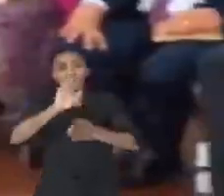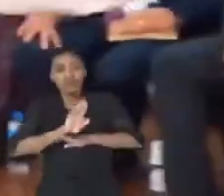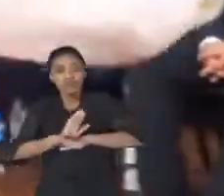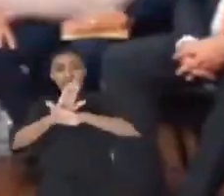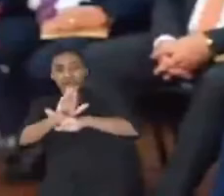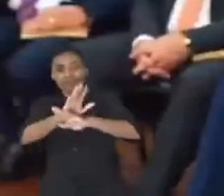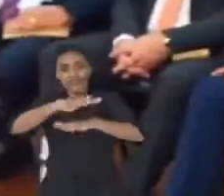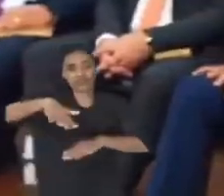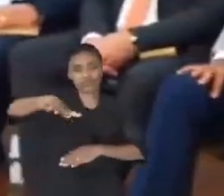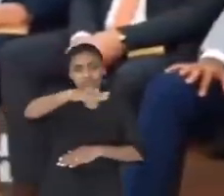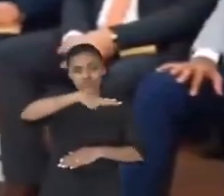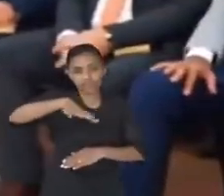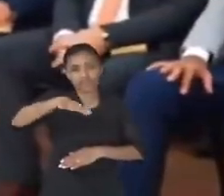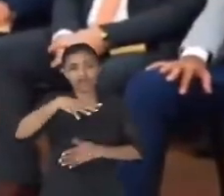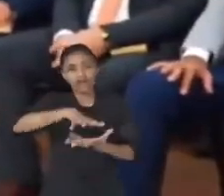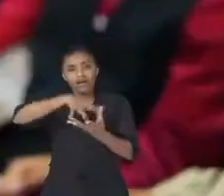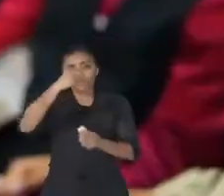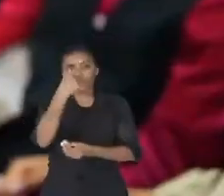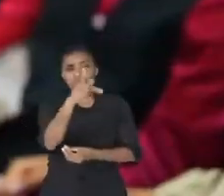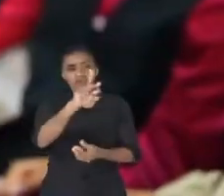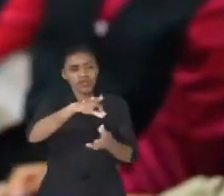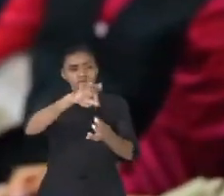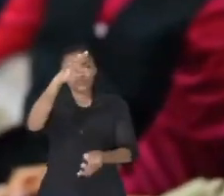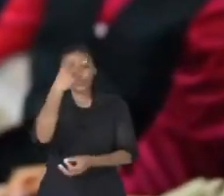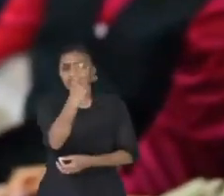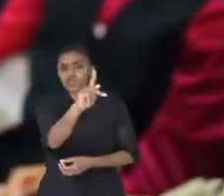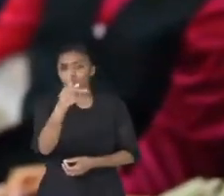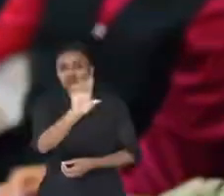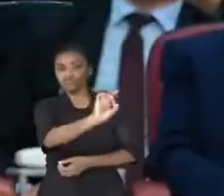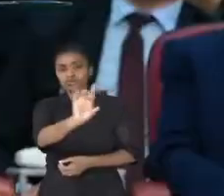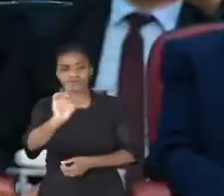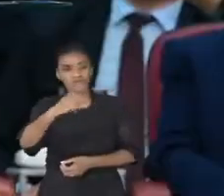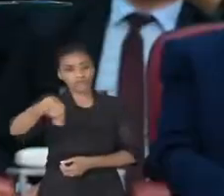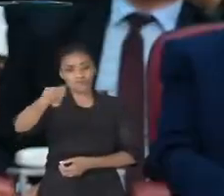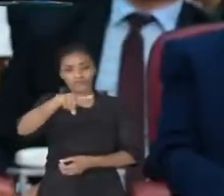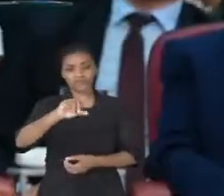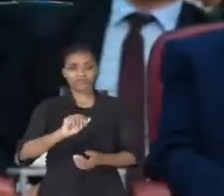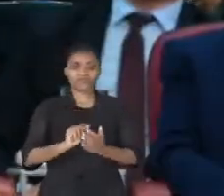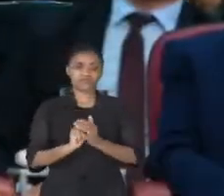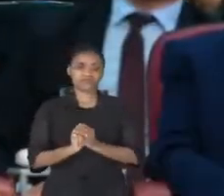as carências da alma e do espírito de vocês.